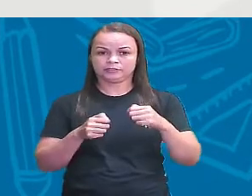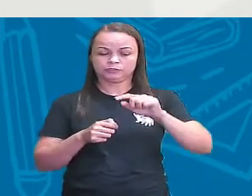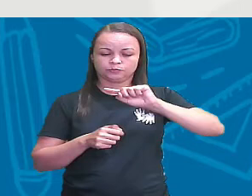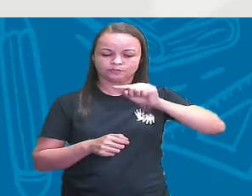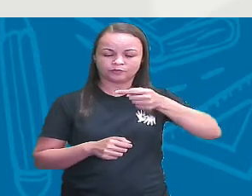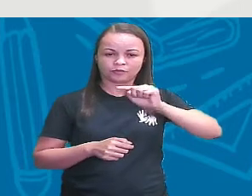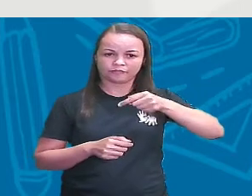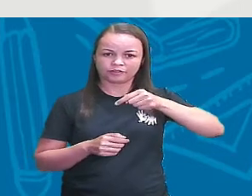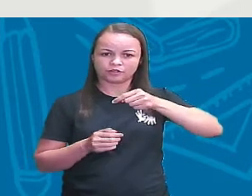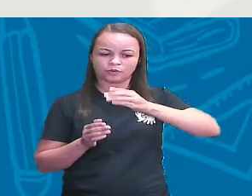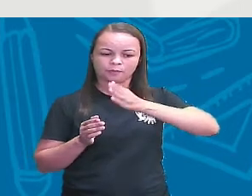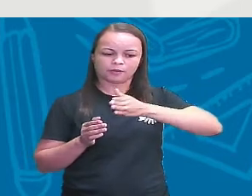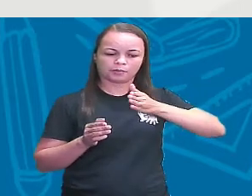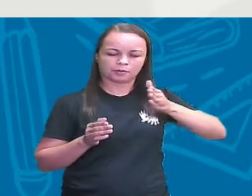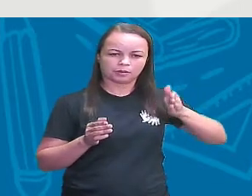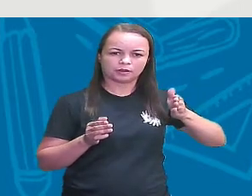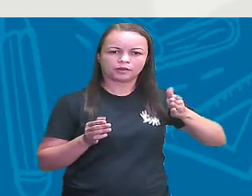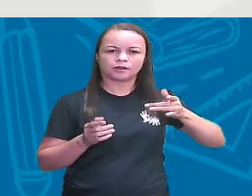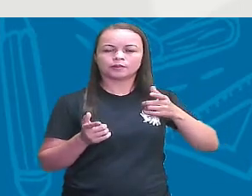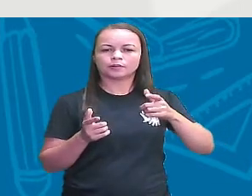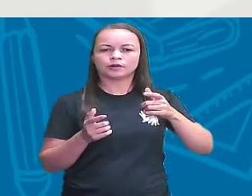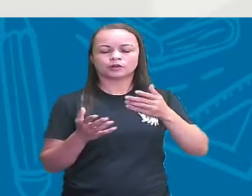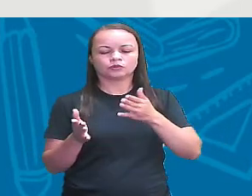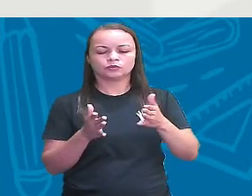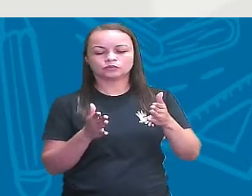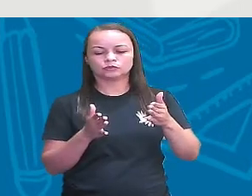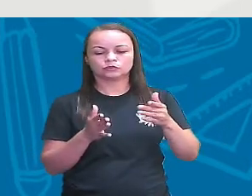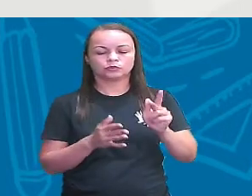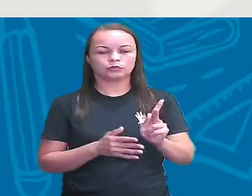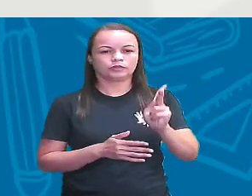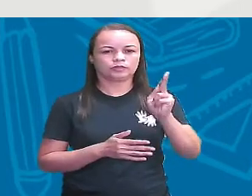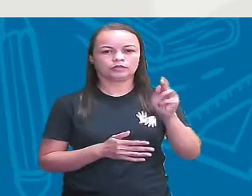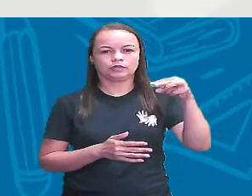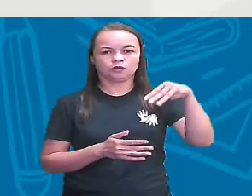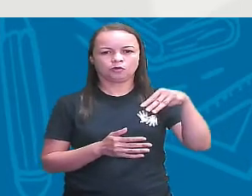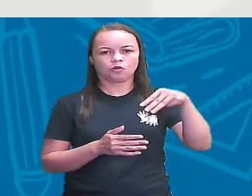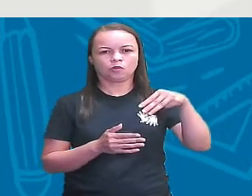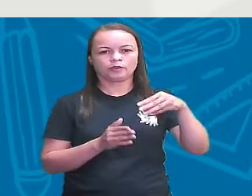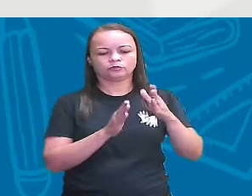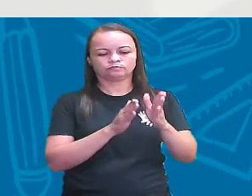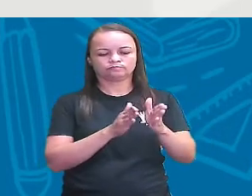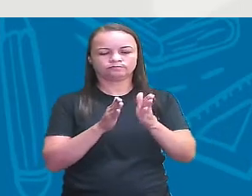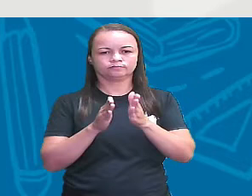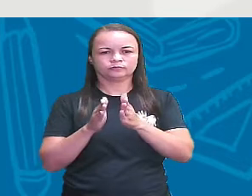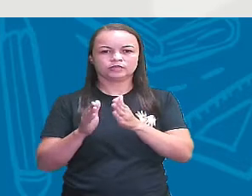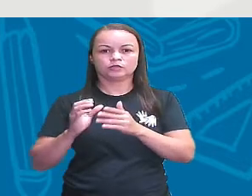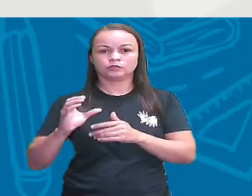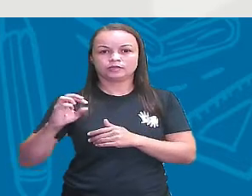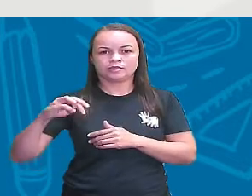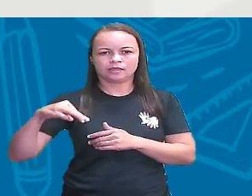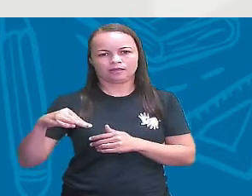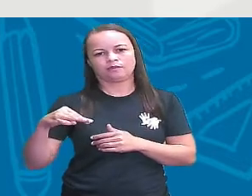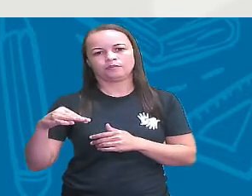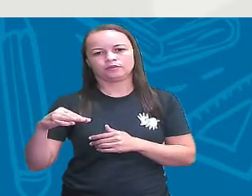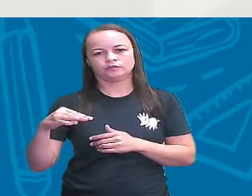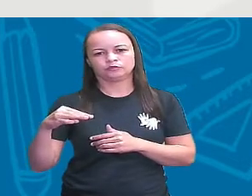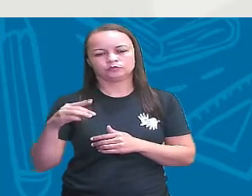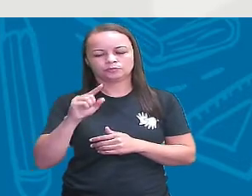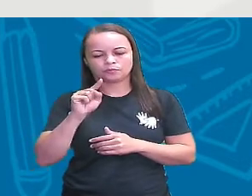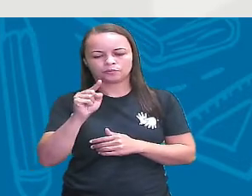vírgula do quilômetro até o centímetro, que é onde ele quer que eu